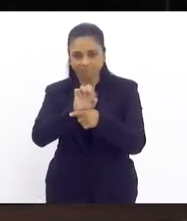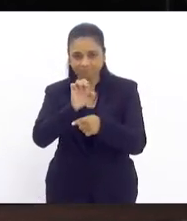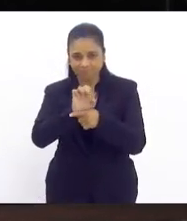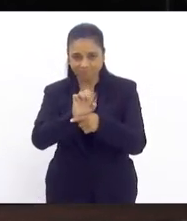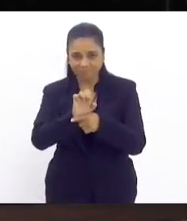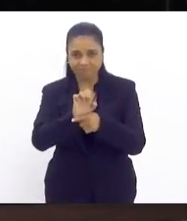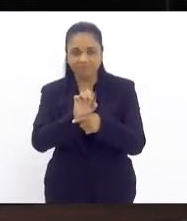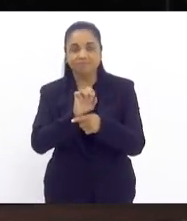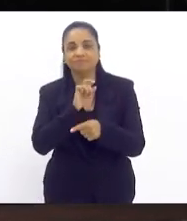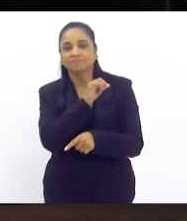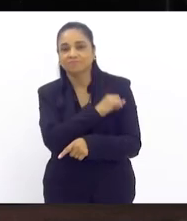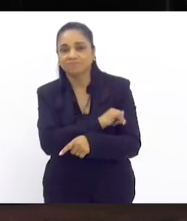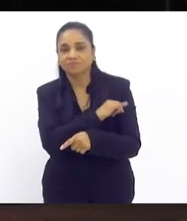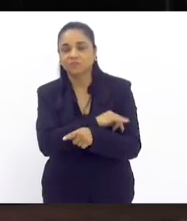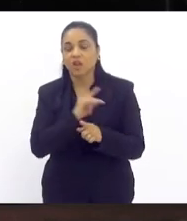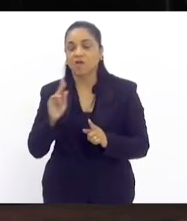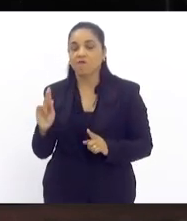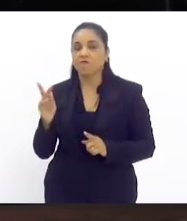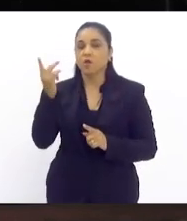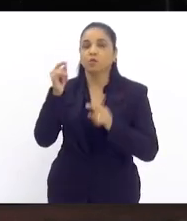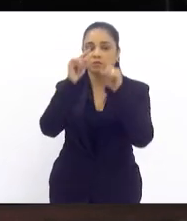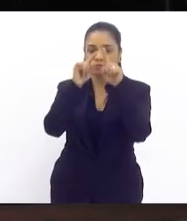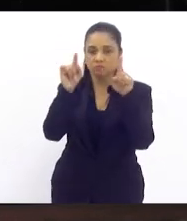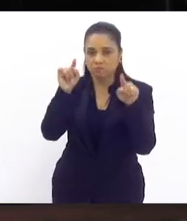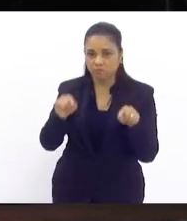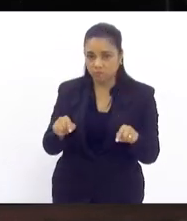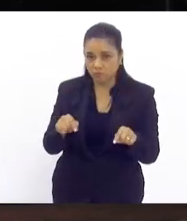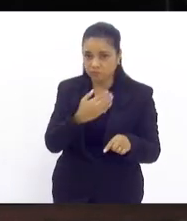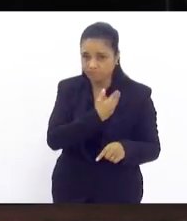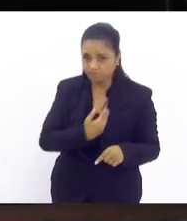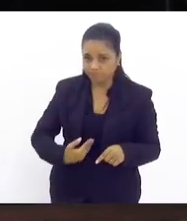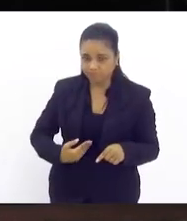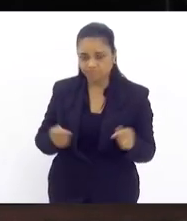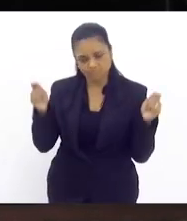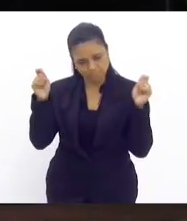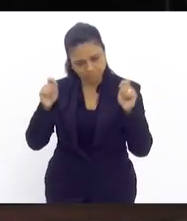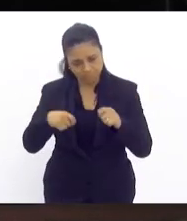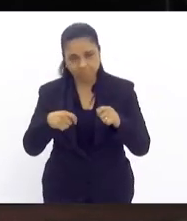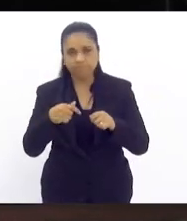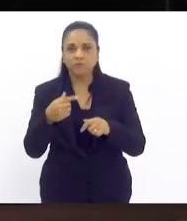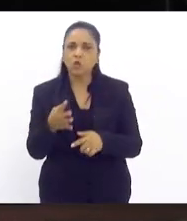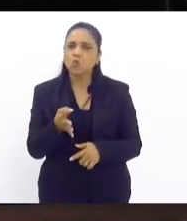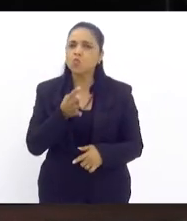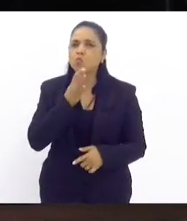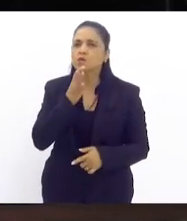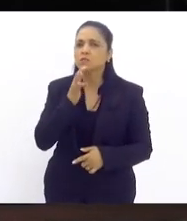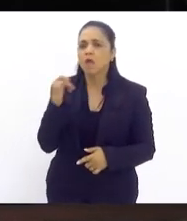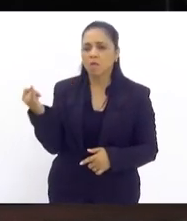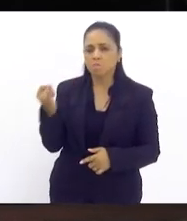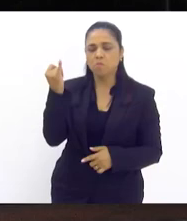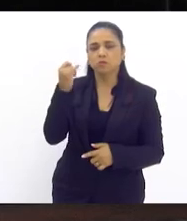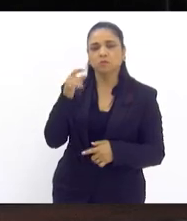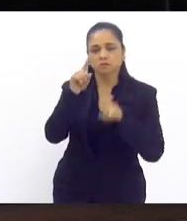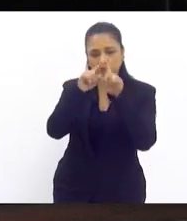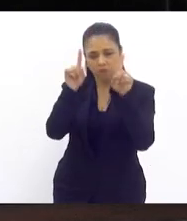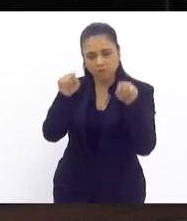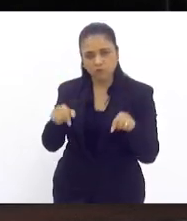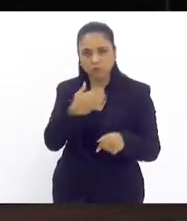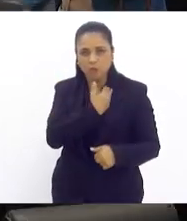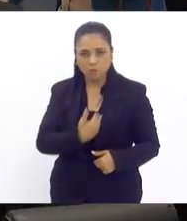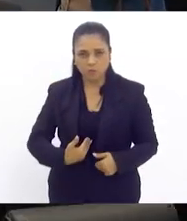a valorização dos servidores públicos e que a gente seja capaz de reconhecer a importância desses servidores. Muito